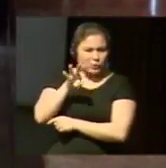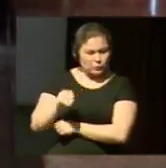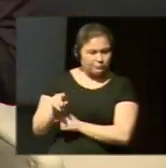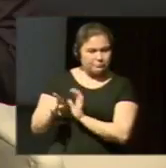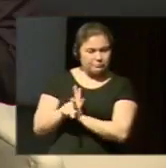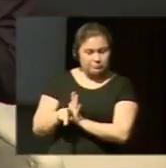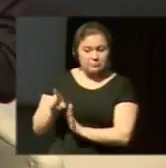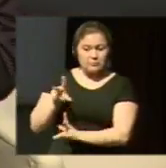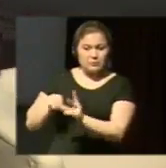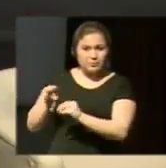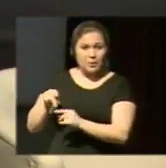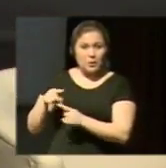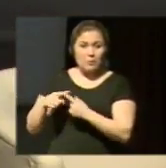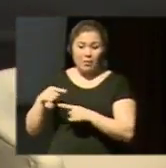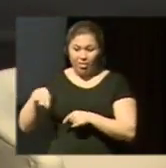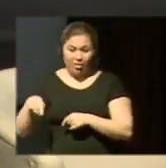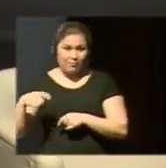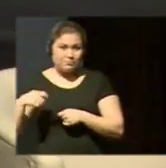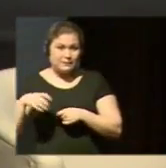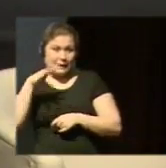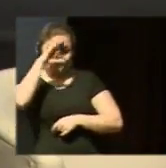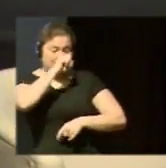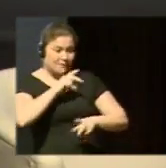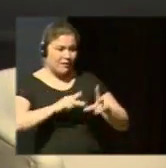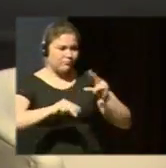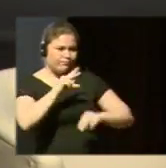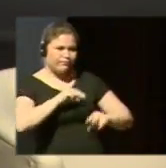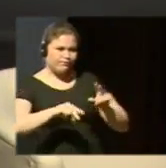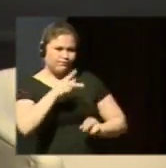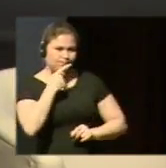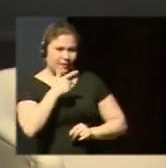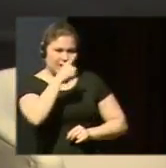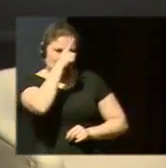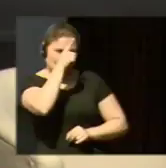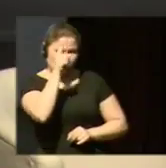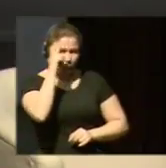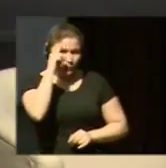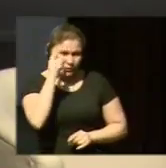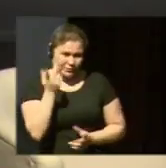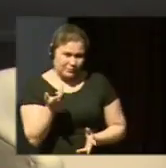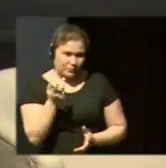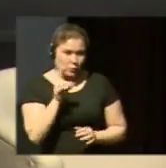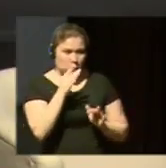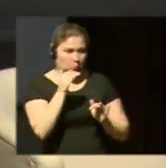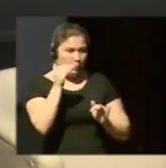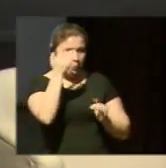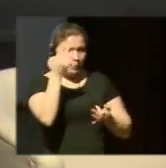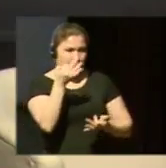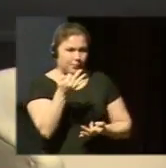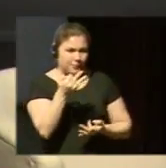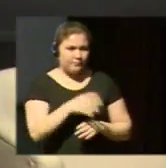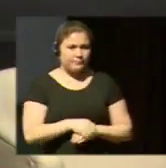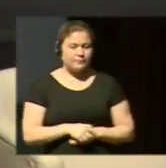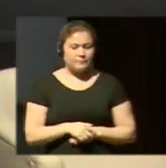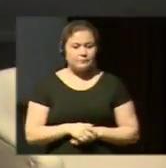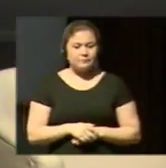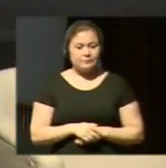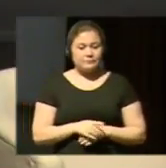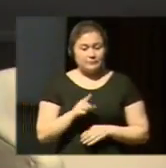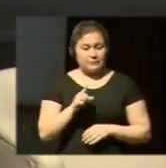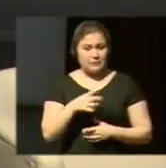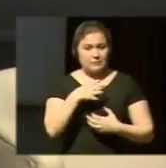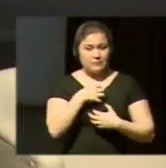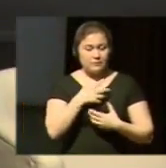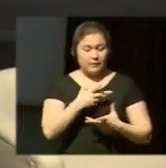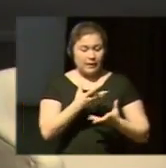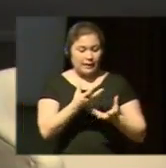Esses refugiados precisam aprender o alemão do cotidiano, não só o alto alemão. E vão, assim, vão